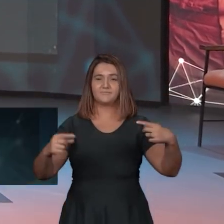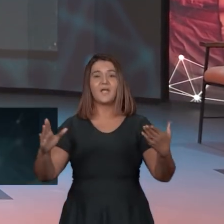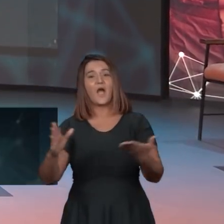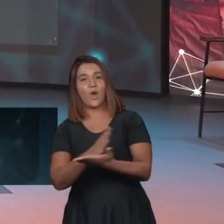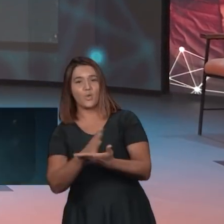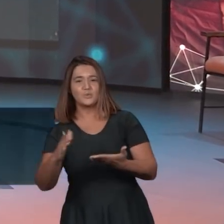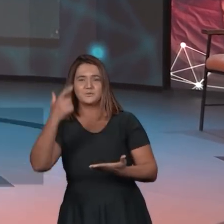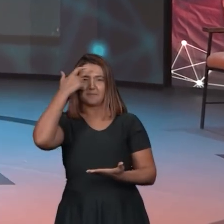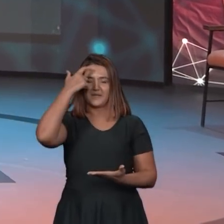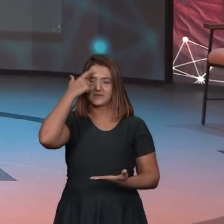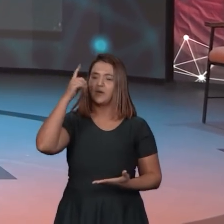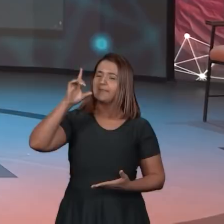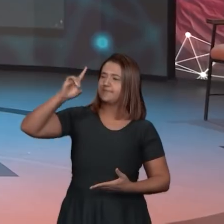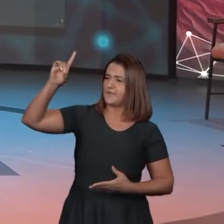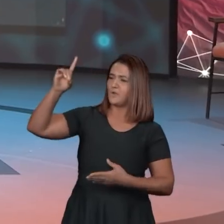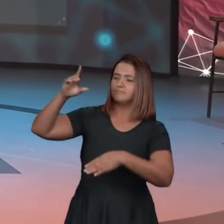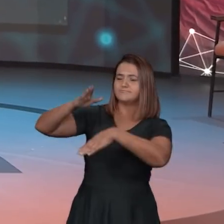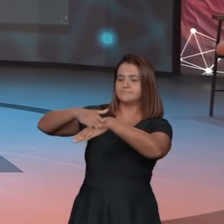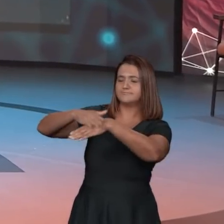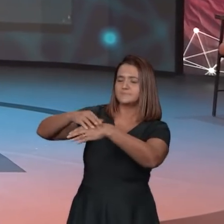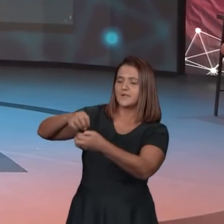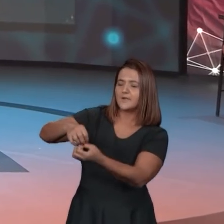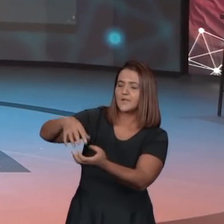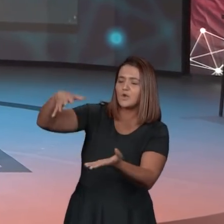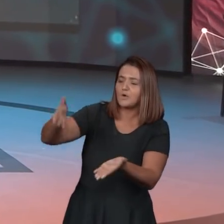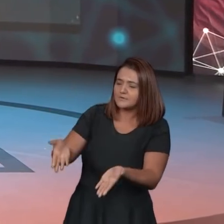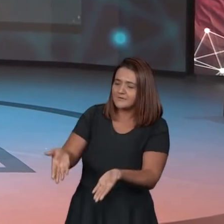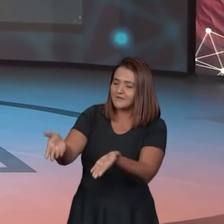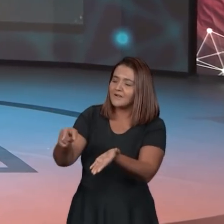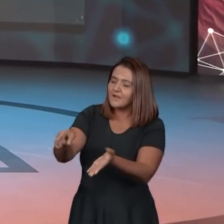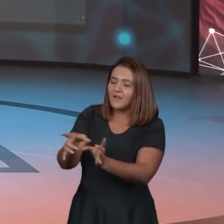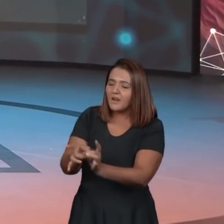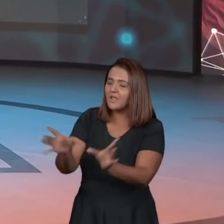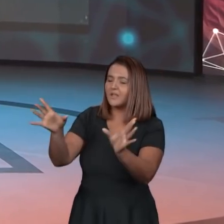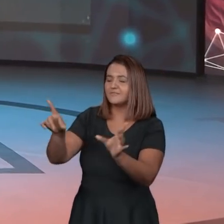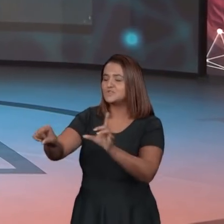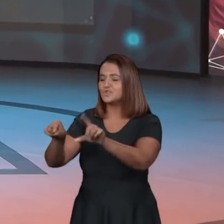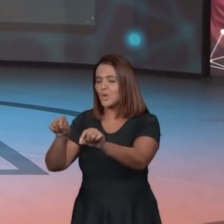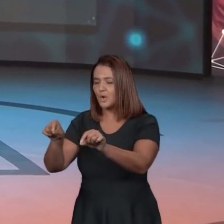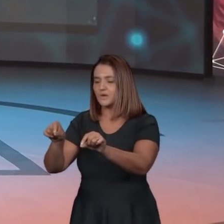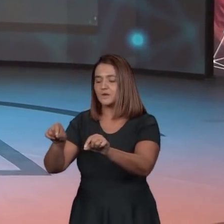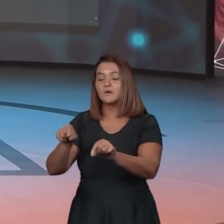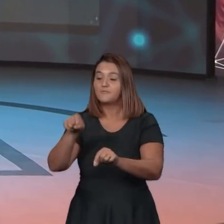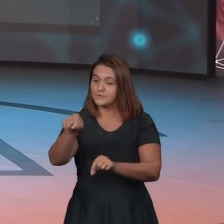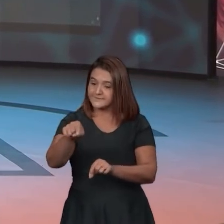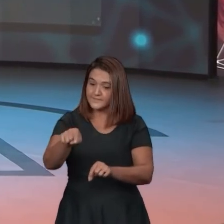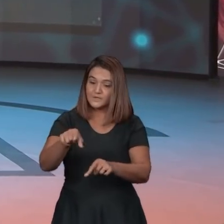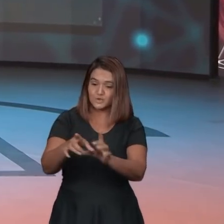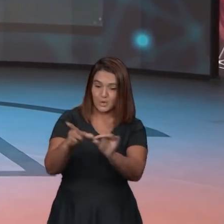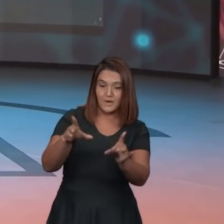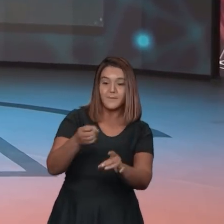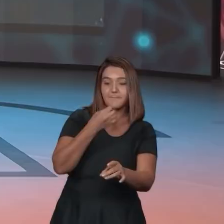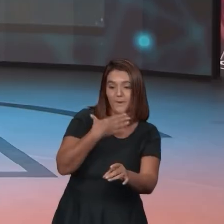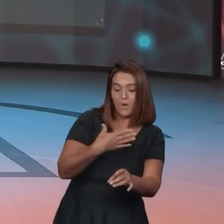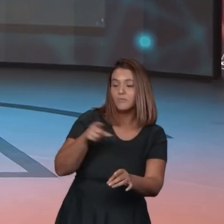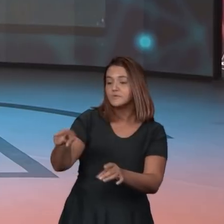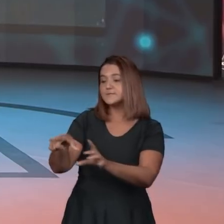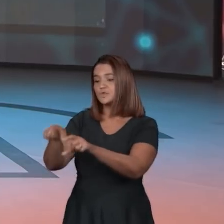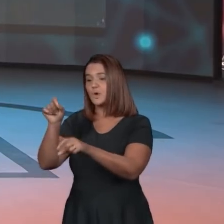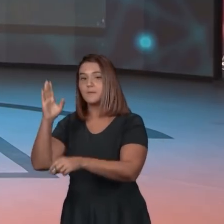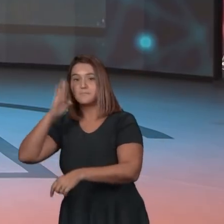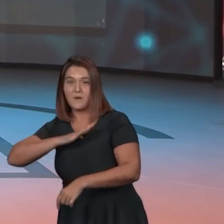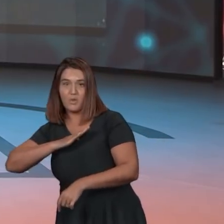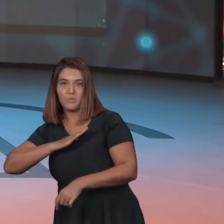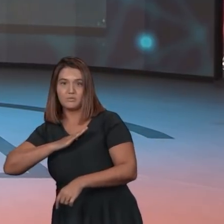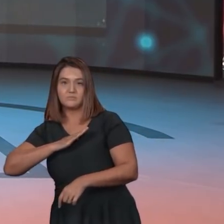criou livres, e por isso que o mal existe, porque escolhemos o mal. Mas alguns que acreditam na doutrina da predestinação pensam